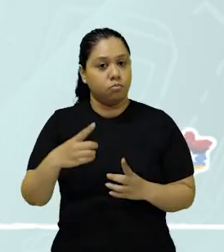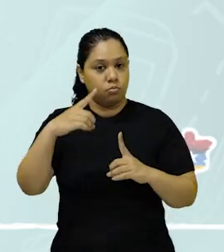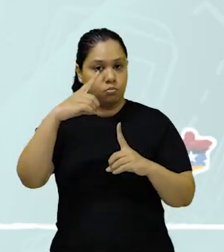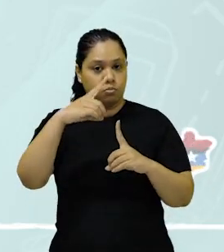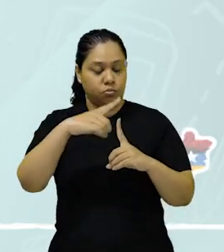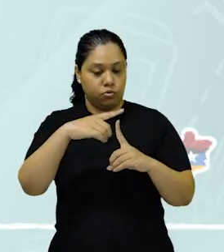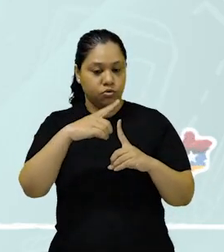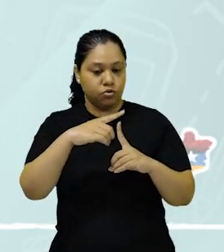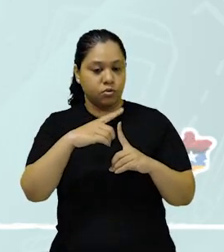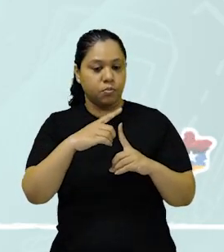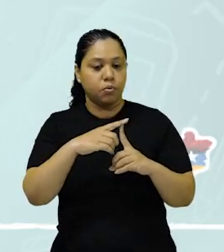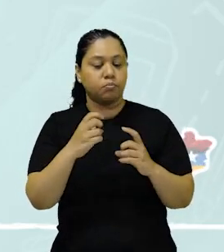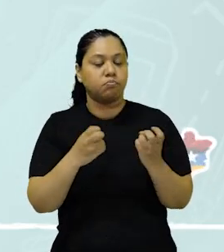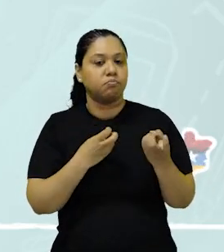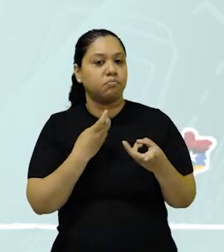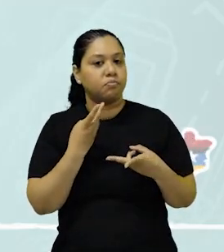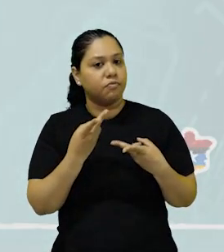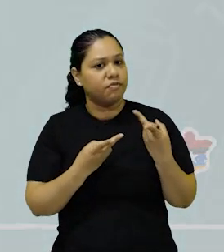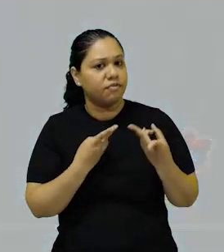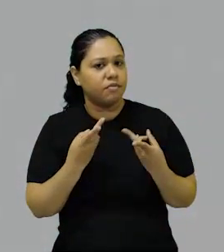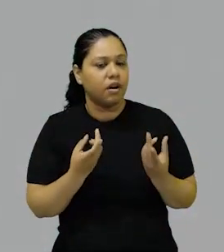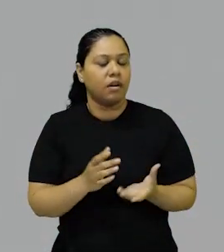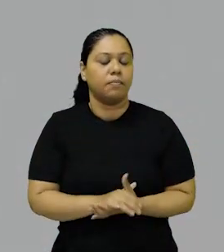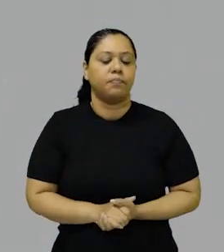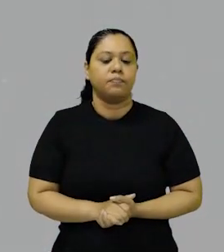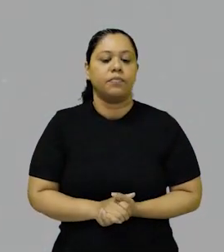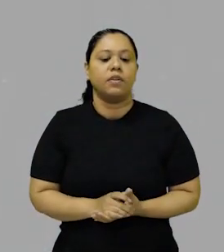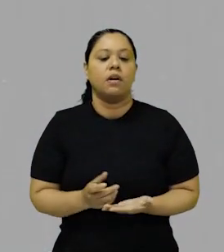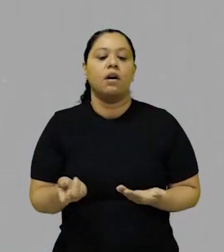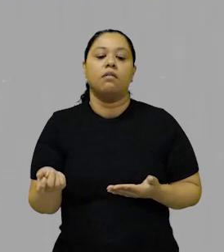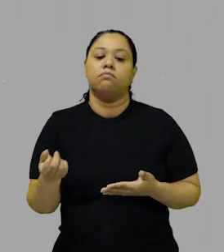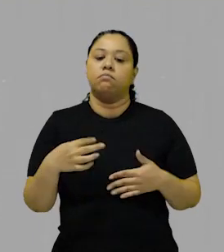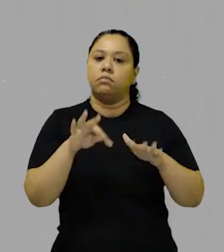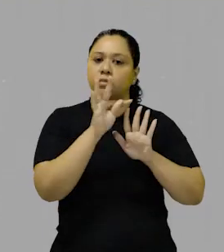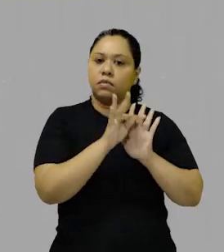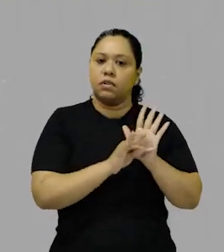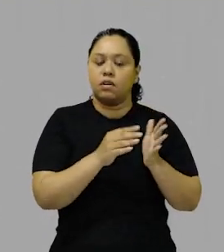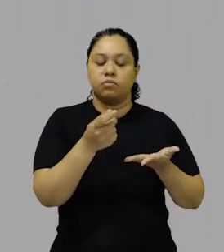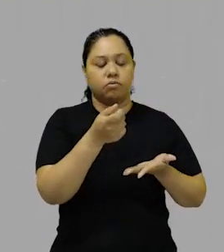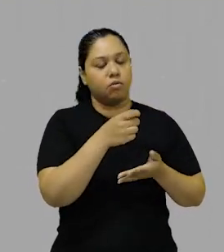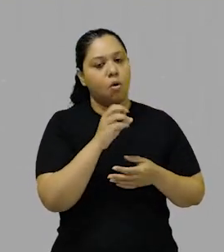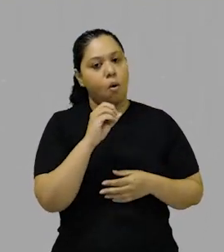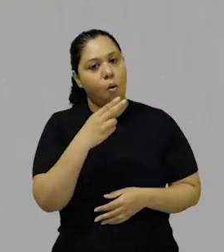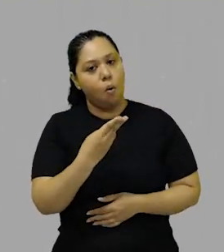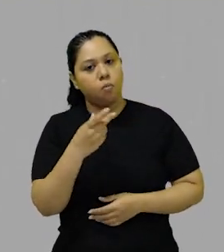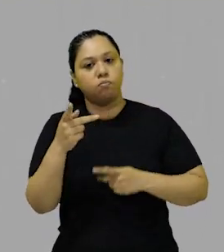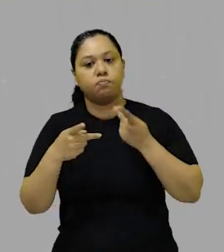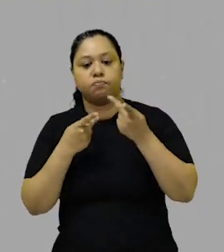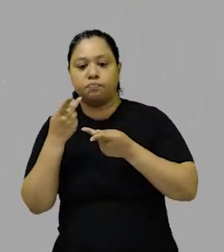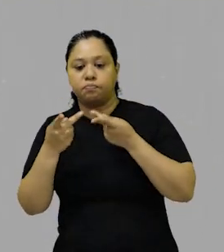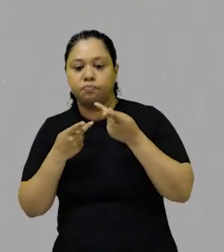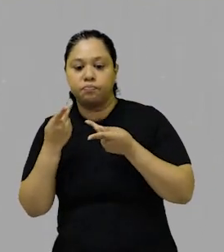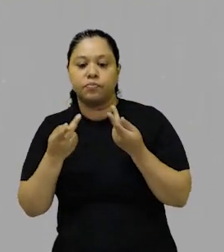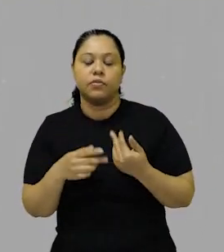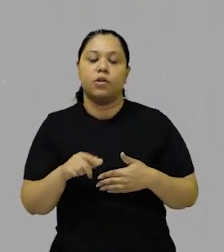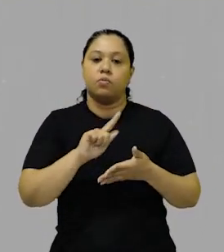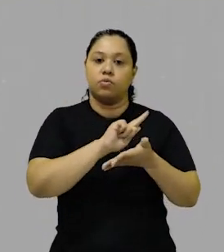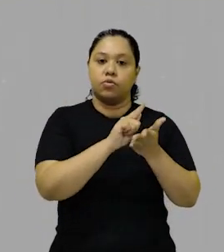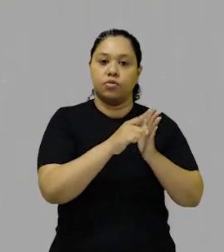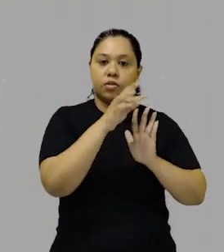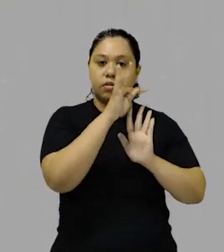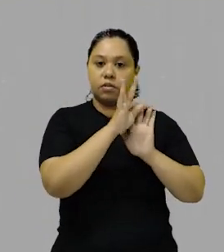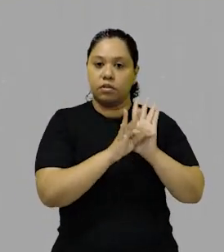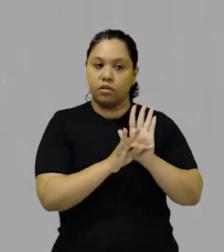de discurso que pode ser escrito ou pode ser falado. Tá? Gênero textual, muitas vezes,